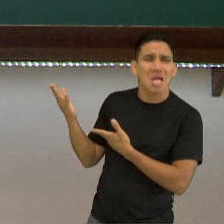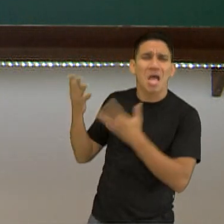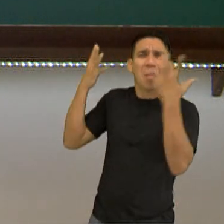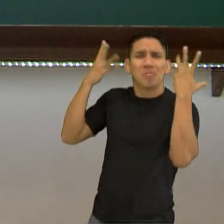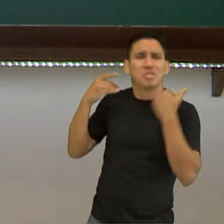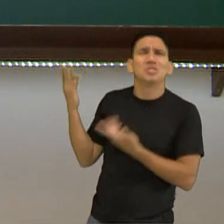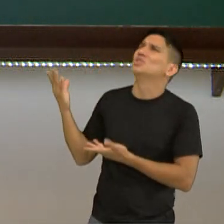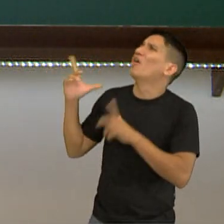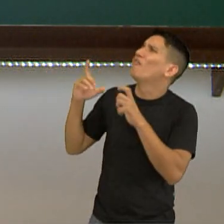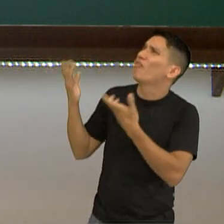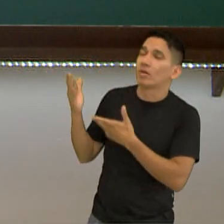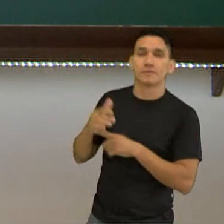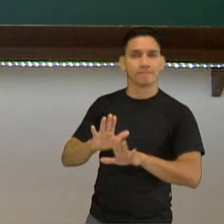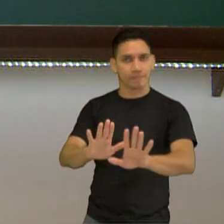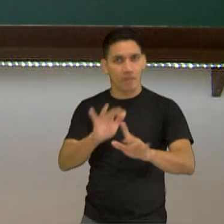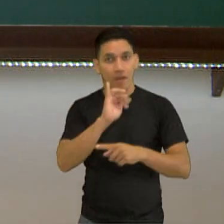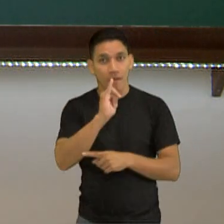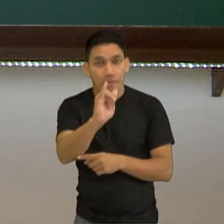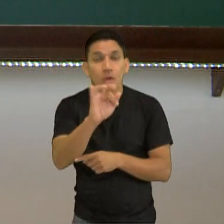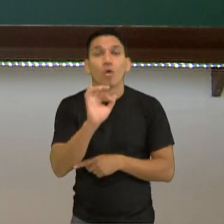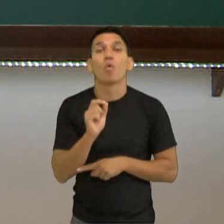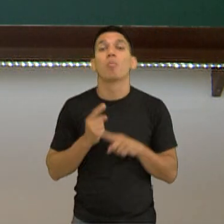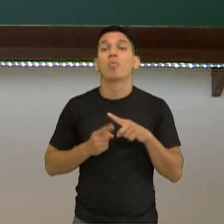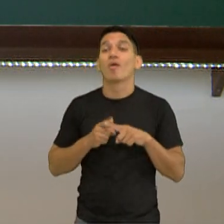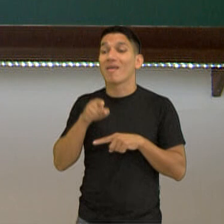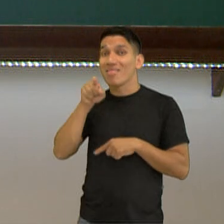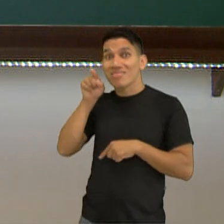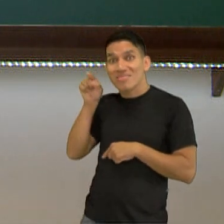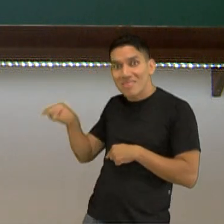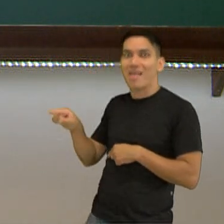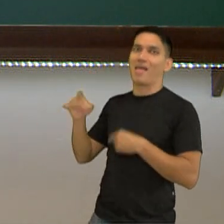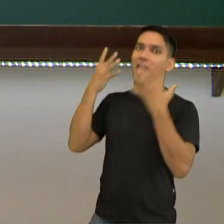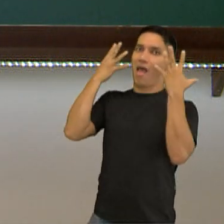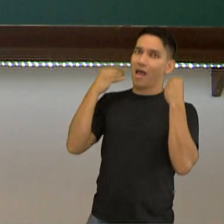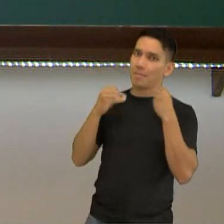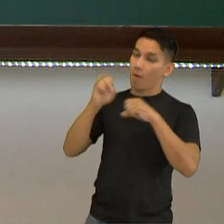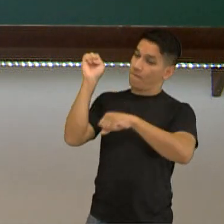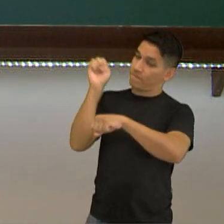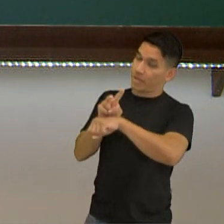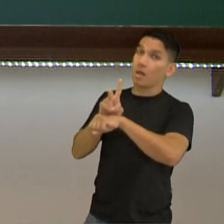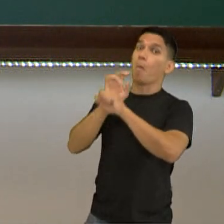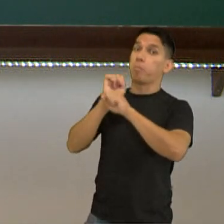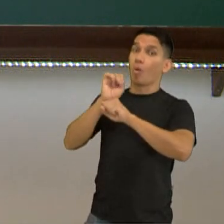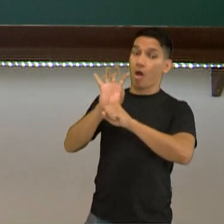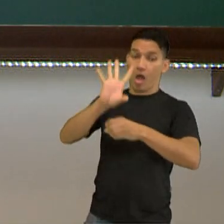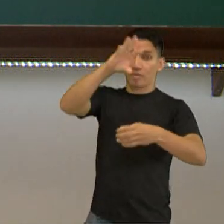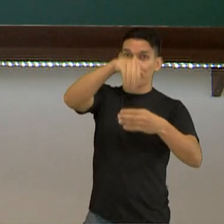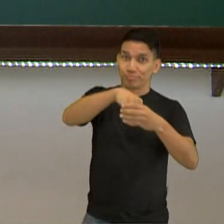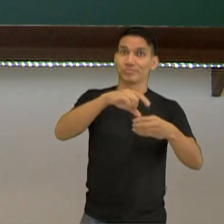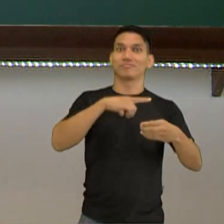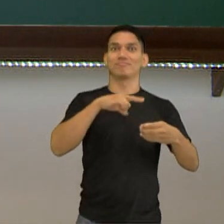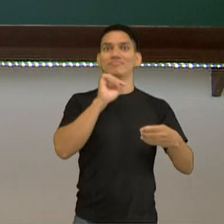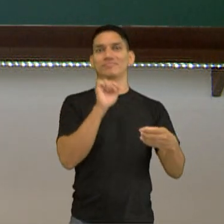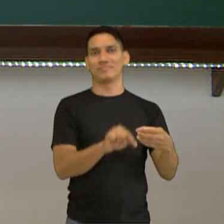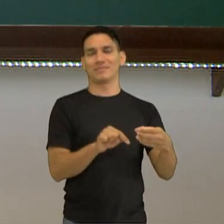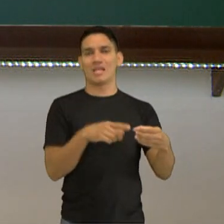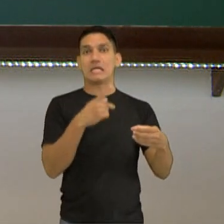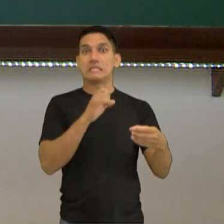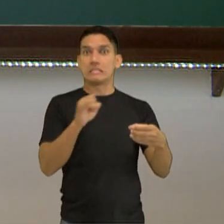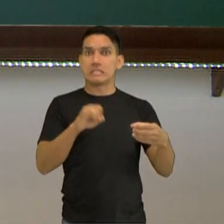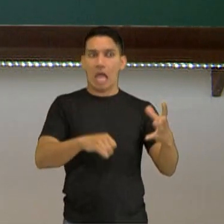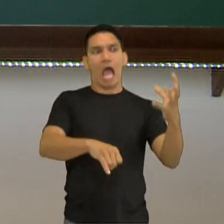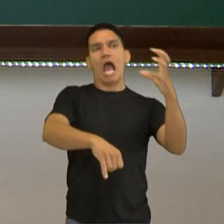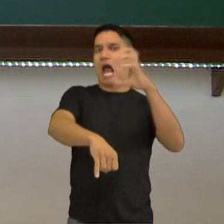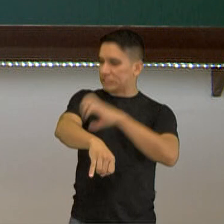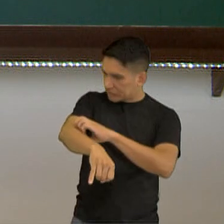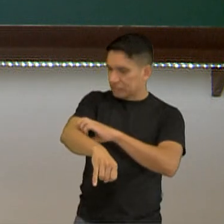fotos deles? Porque é nesses animais que os vírus podem ser encontrados e quando eles mordem a